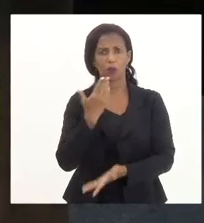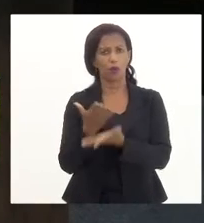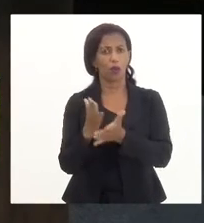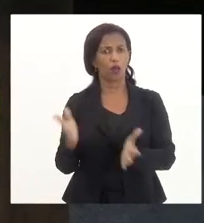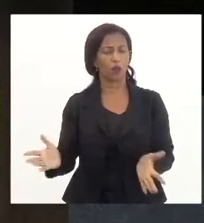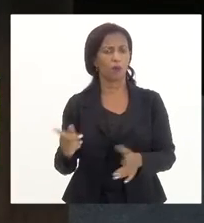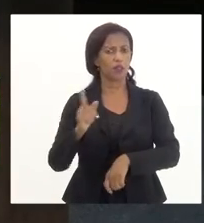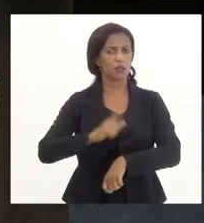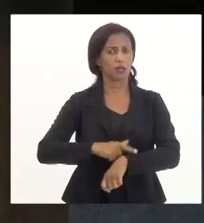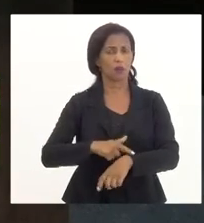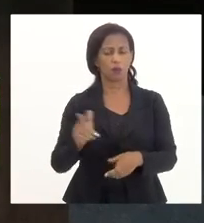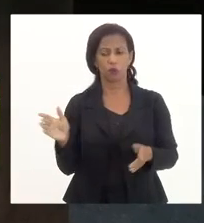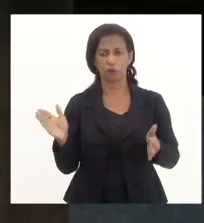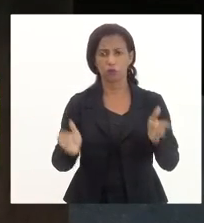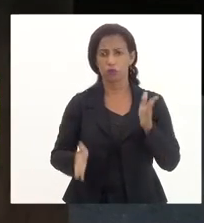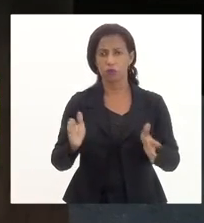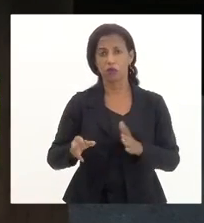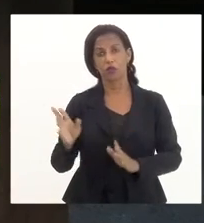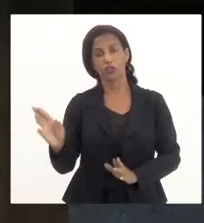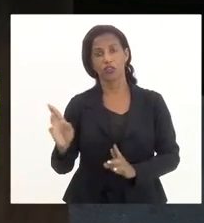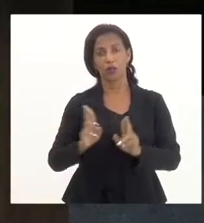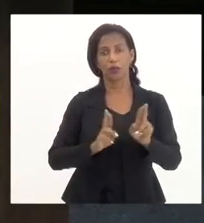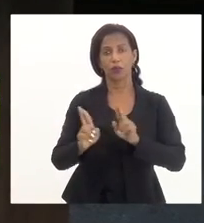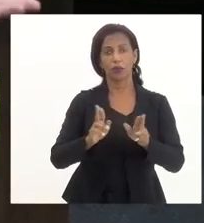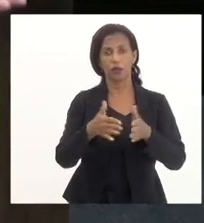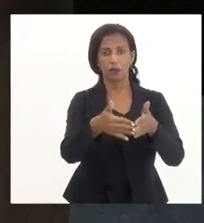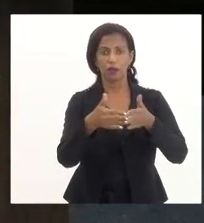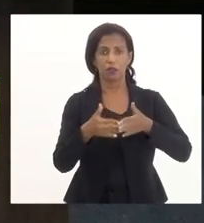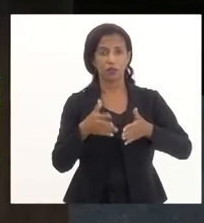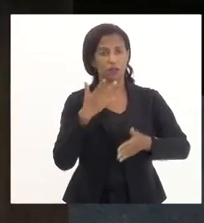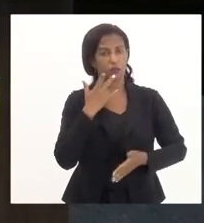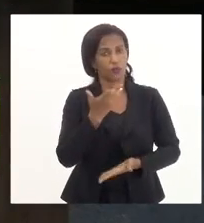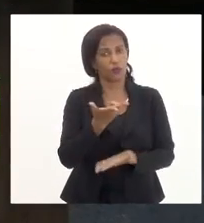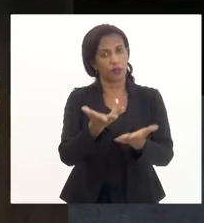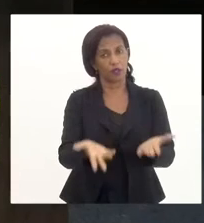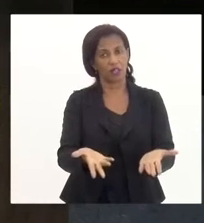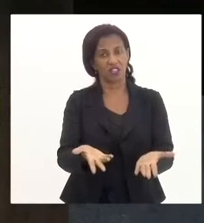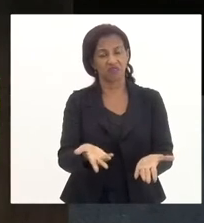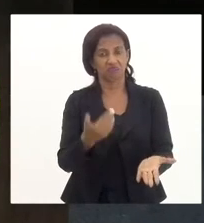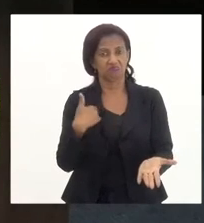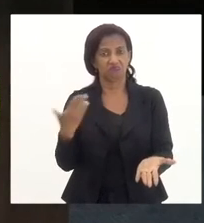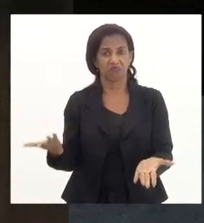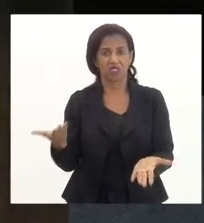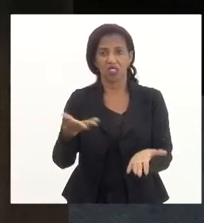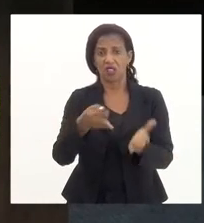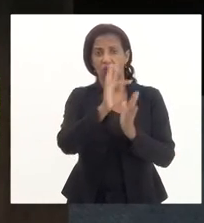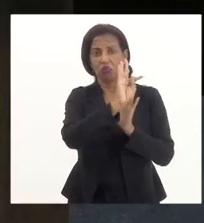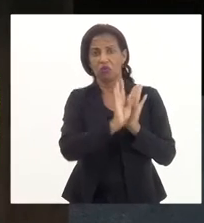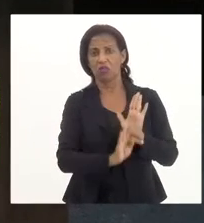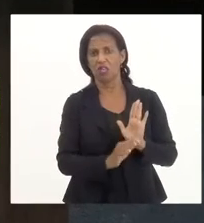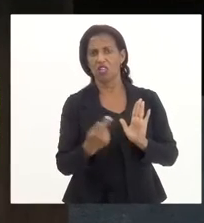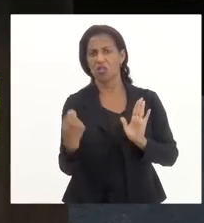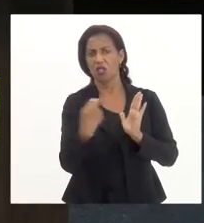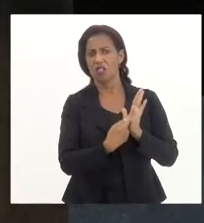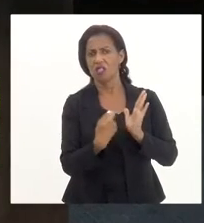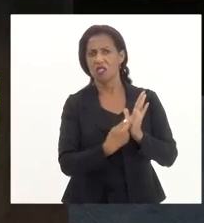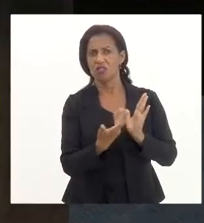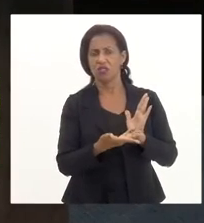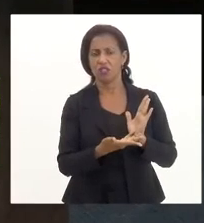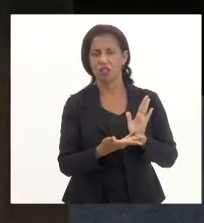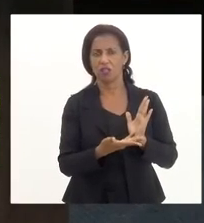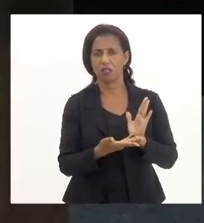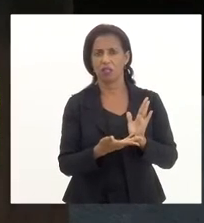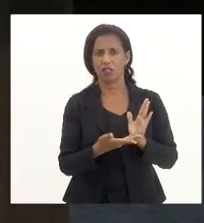acabar essa conta de tempo e já com relação a própria licença já foi falado aqui não devia nem ter vindo no texto não é exigência